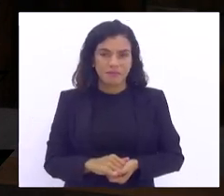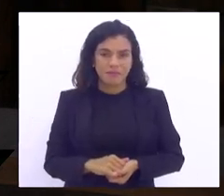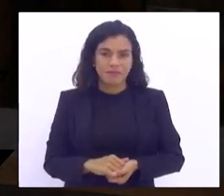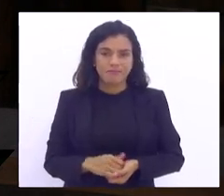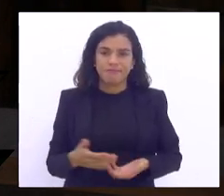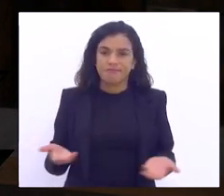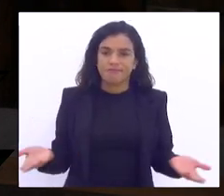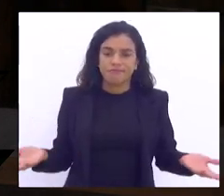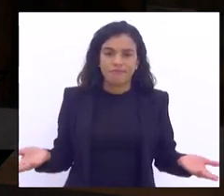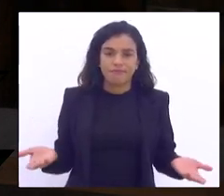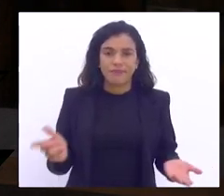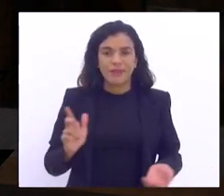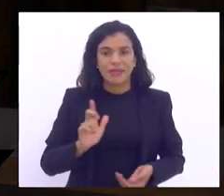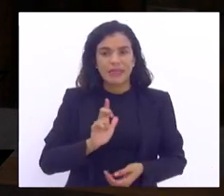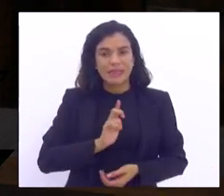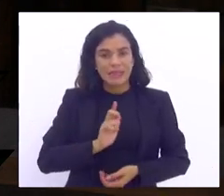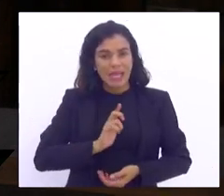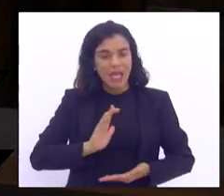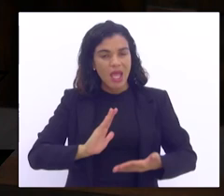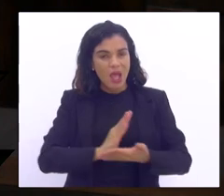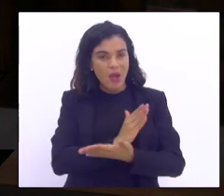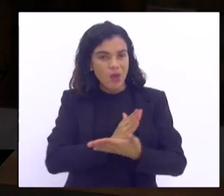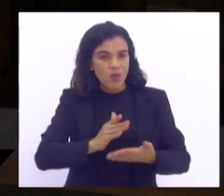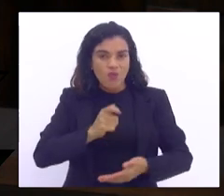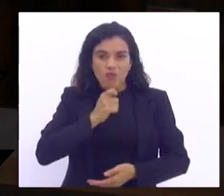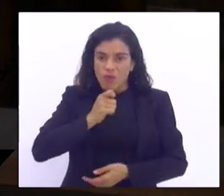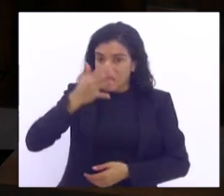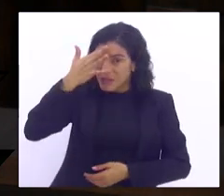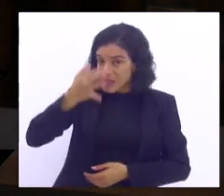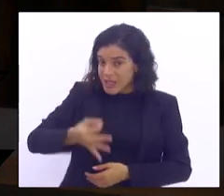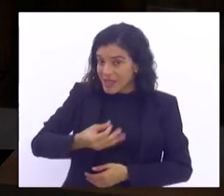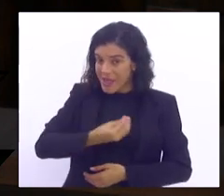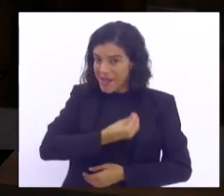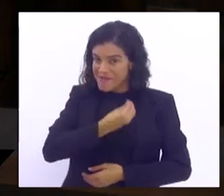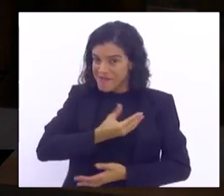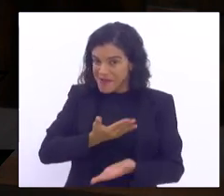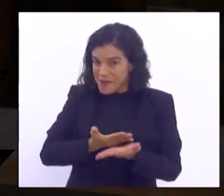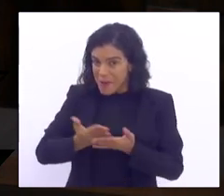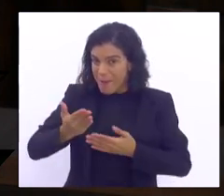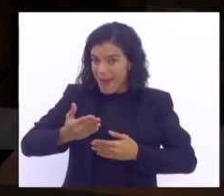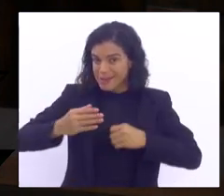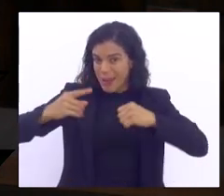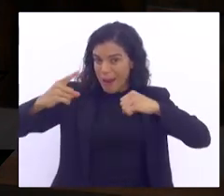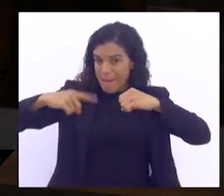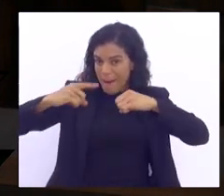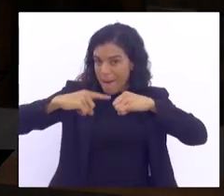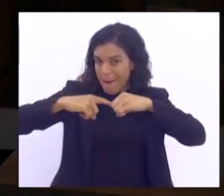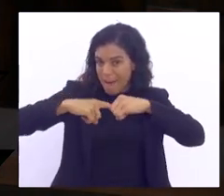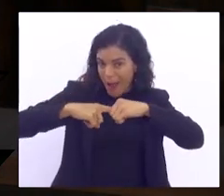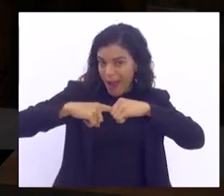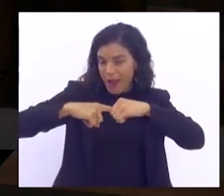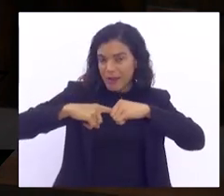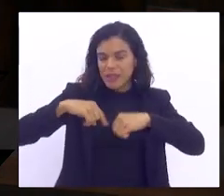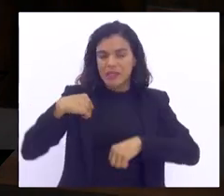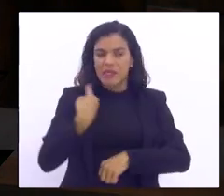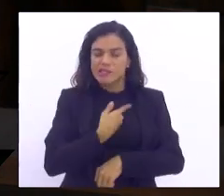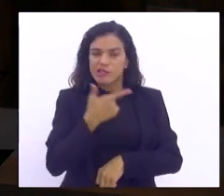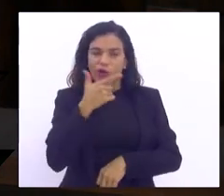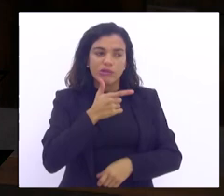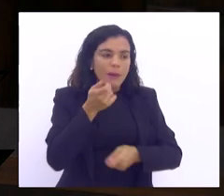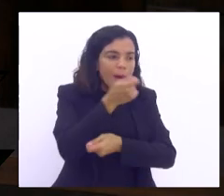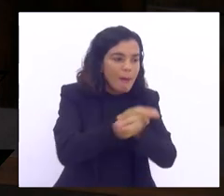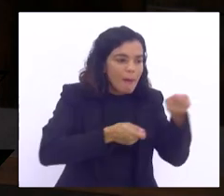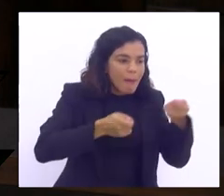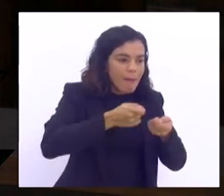Ora, se existem alguns que não têm certeza que a vida começa na concepção, e nós não conseguimos convencê-los, qual